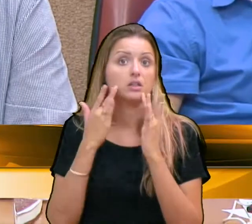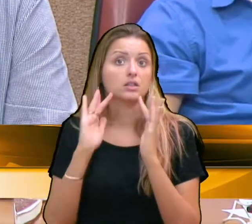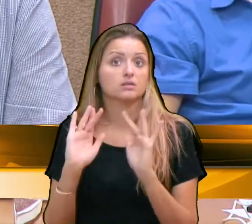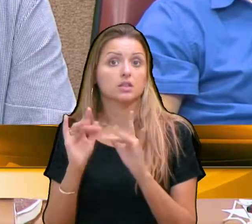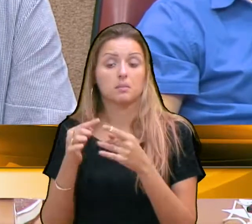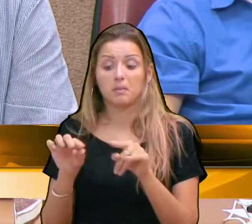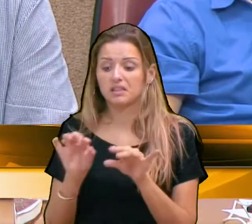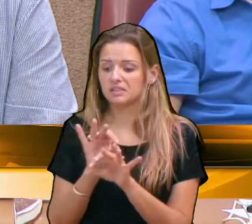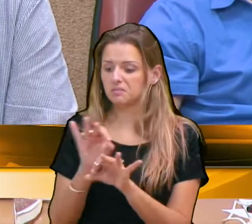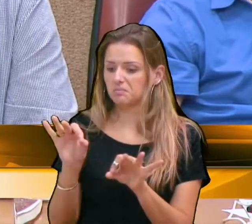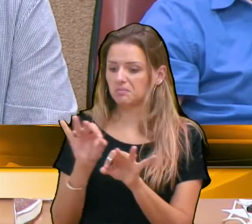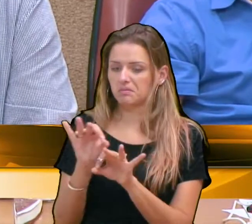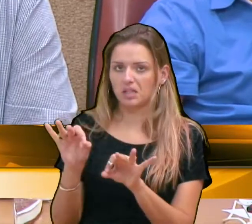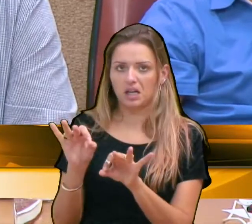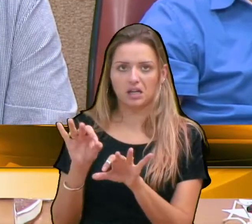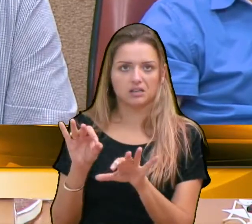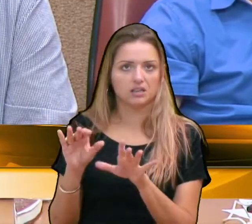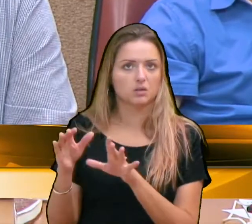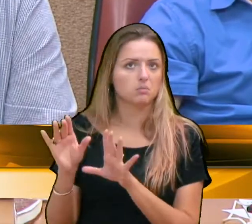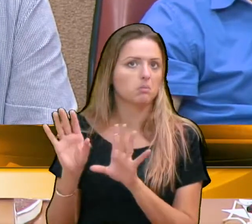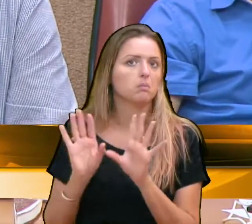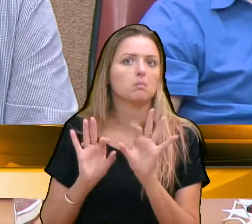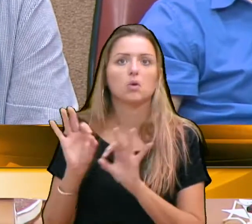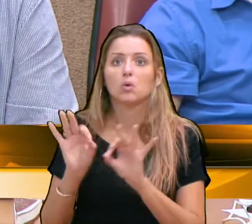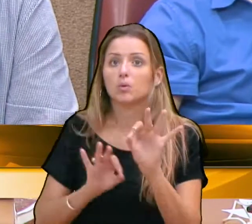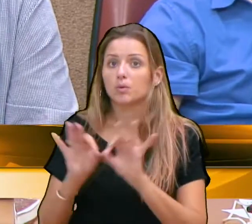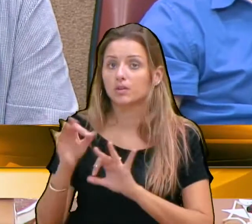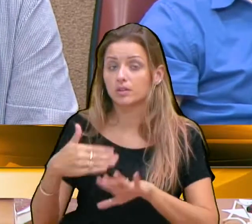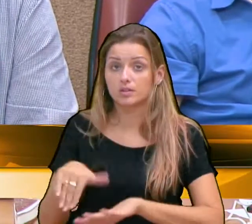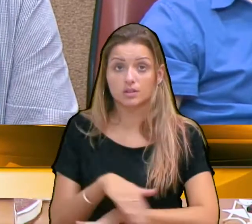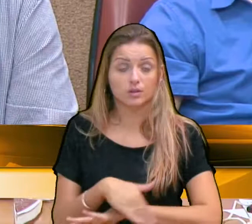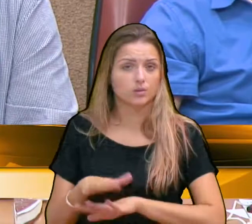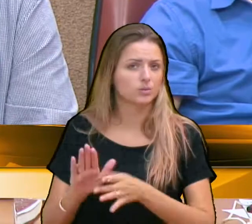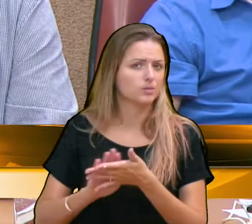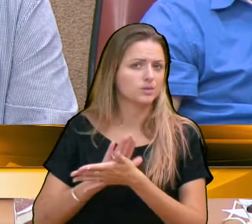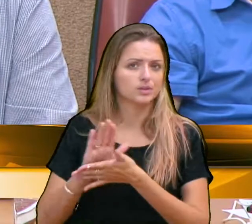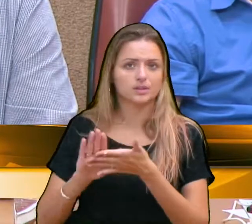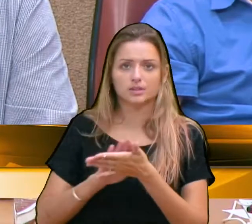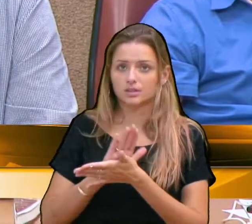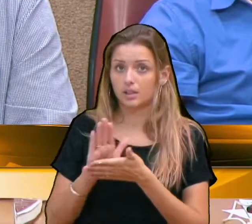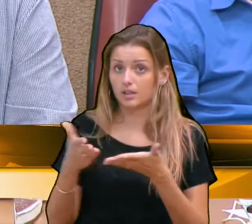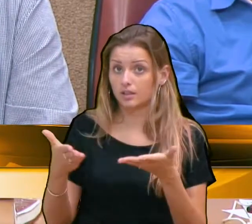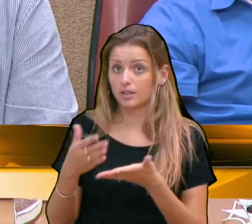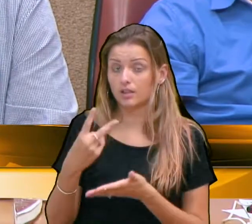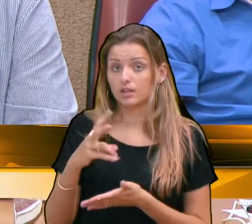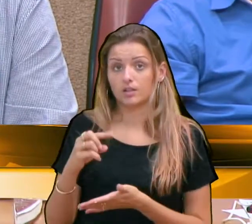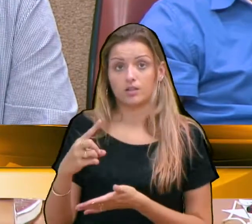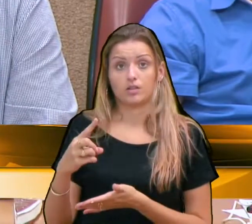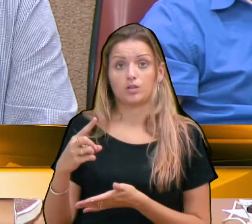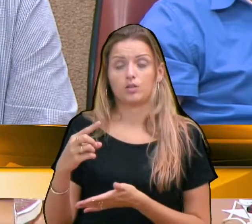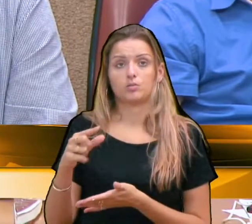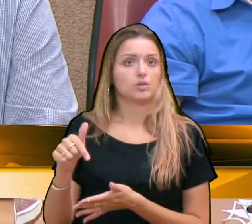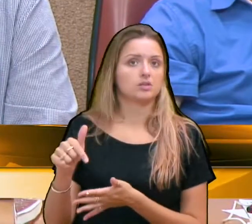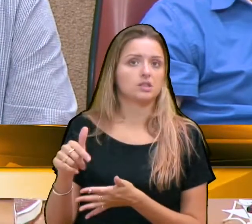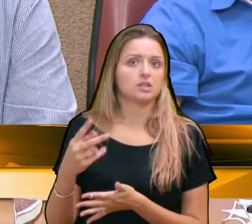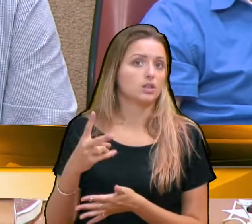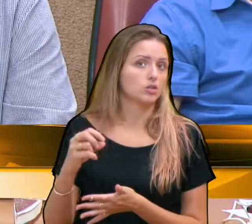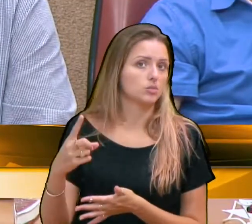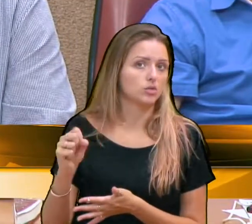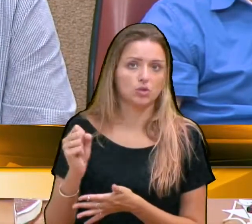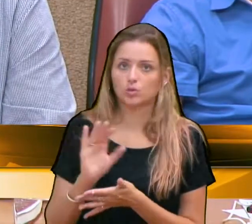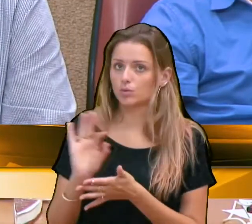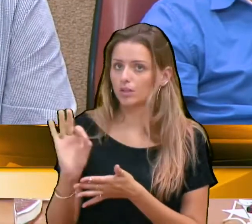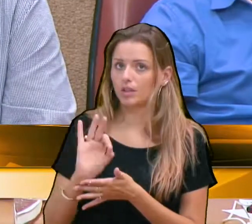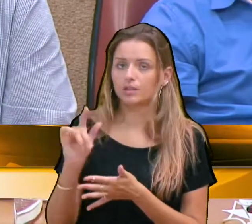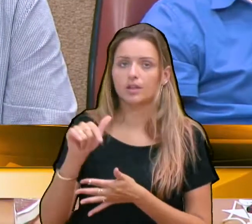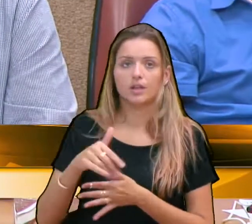Mas pela informação do seu Tomasi, não foi patrulhado ainda esse ano, né? Então é um trecho que talvez precisa